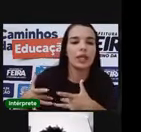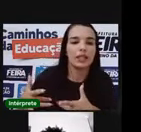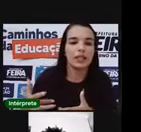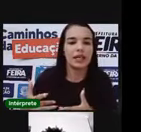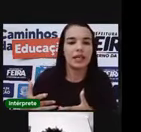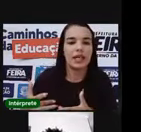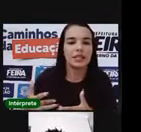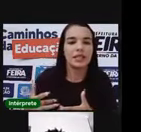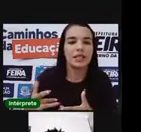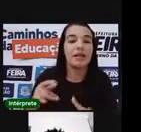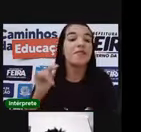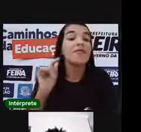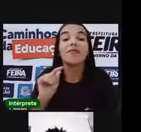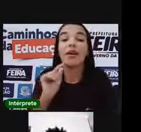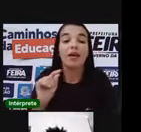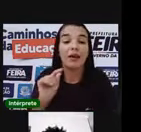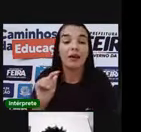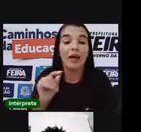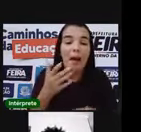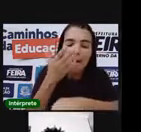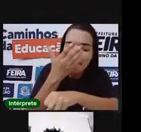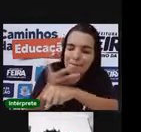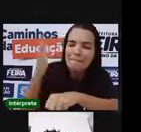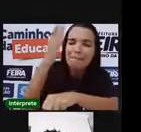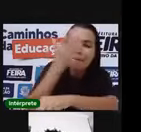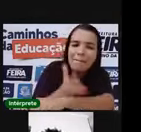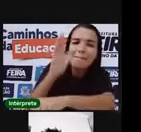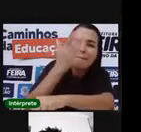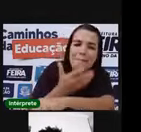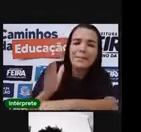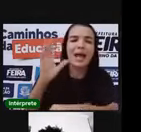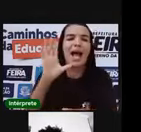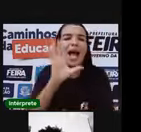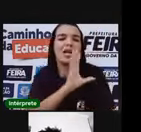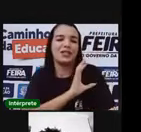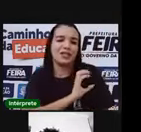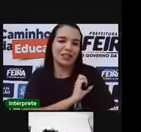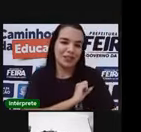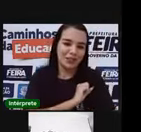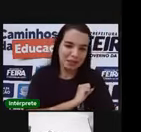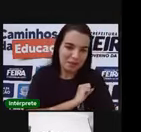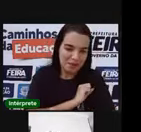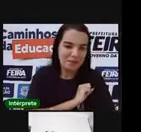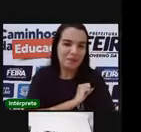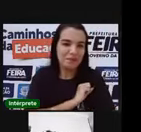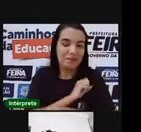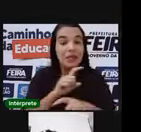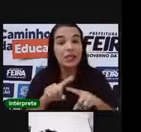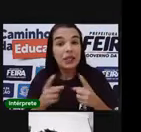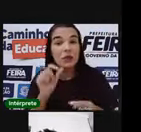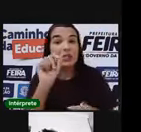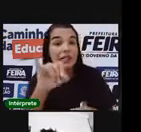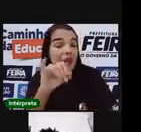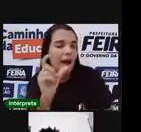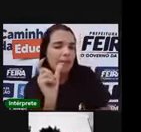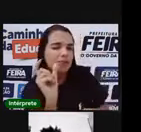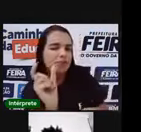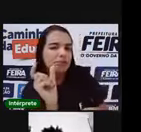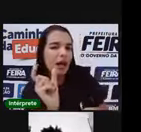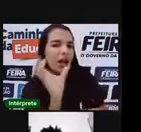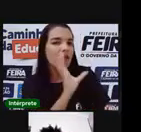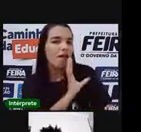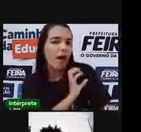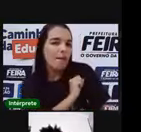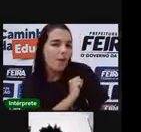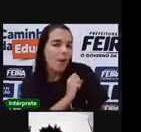A solidariedade é a prática do amor, é a concretude do amor. Se a palavra amor, não é, expressa